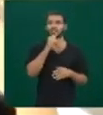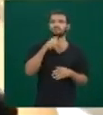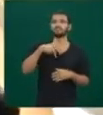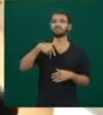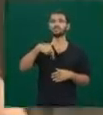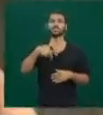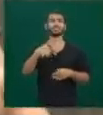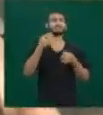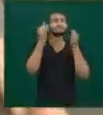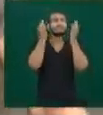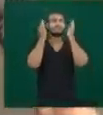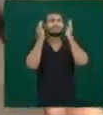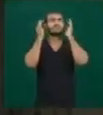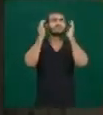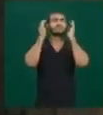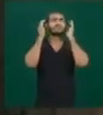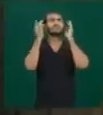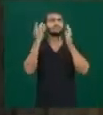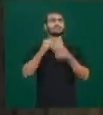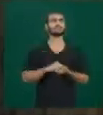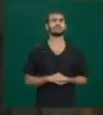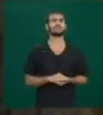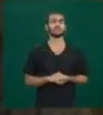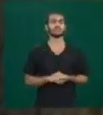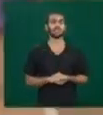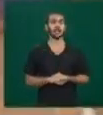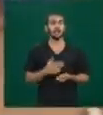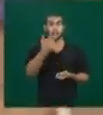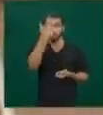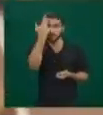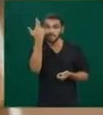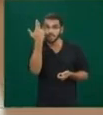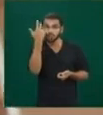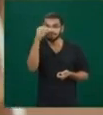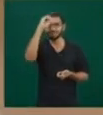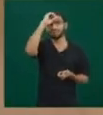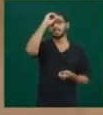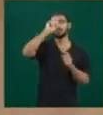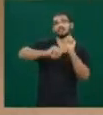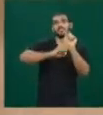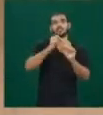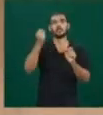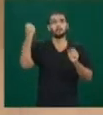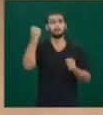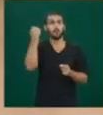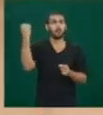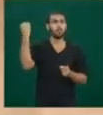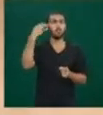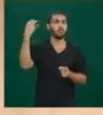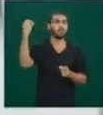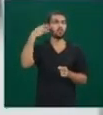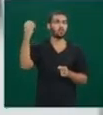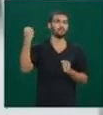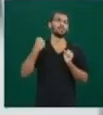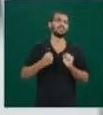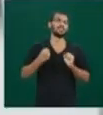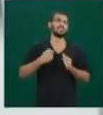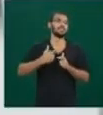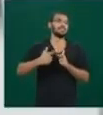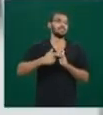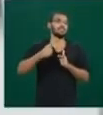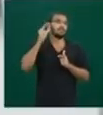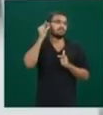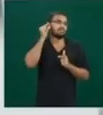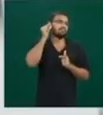música, no ritmo. O que muitos também não sabem é que o som alto dos fones de ouvido pode causar sérias lesões. A exposição